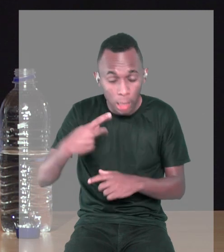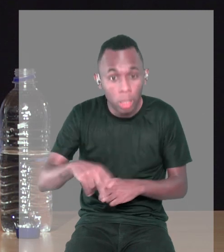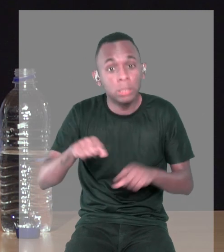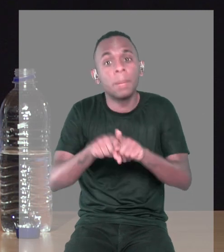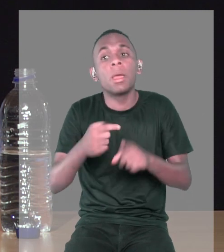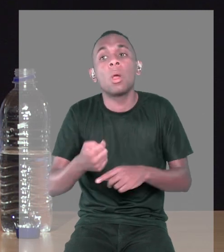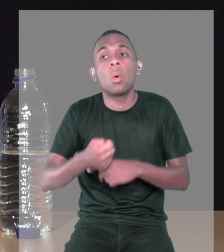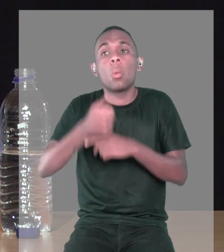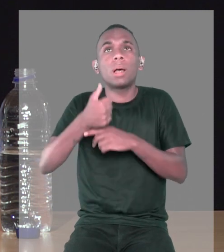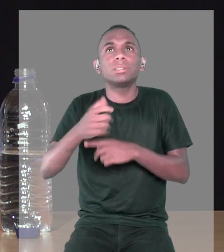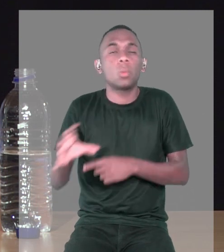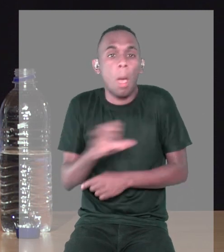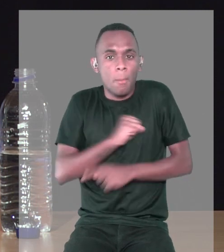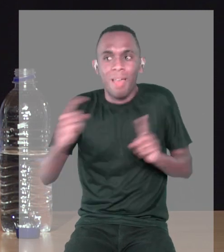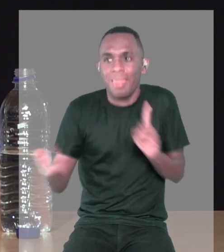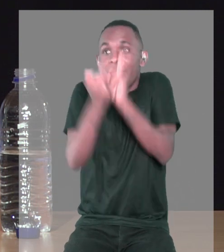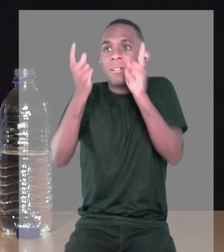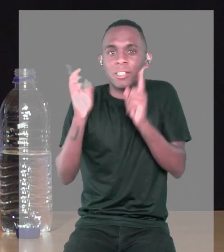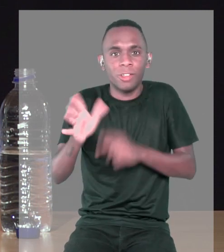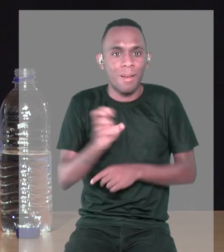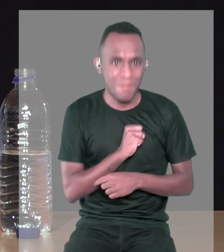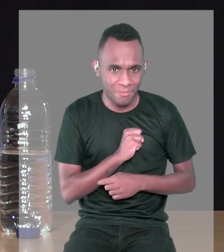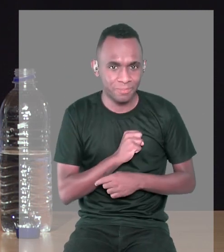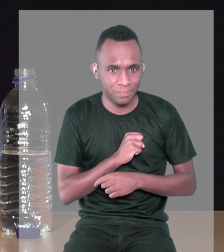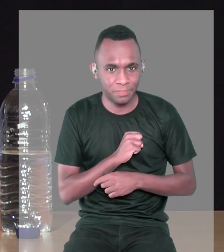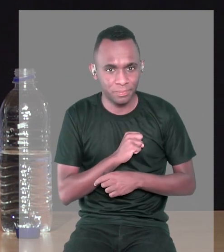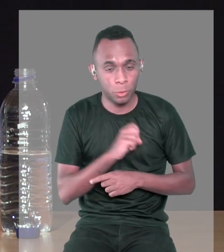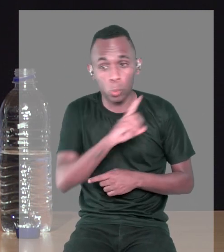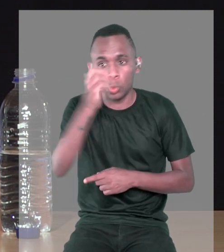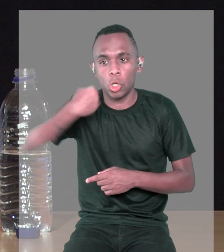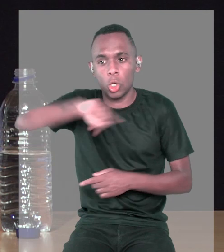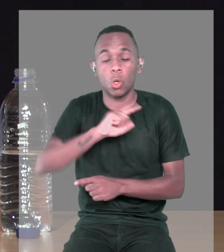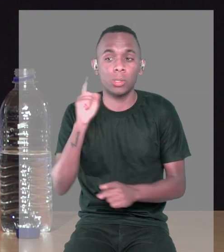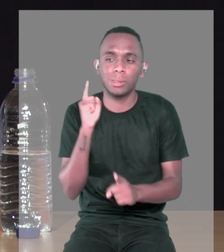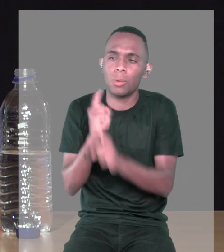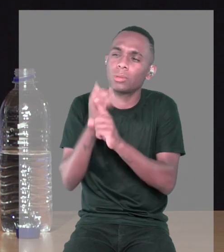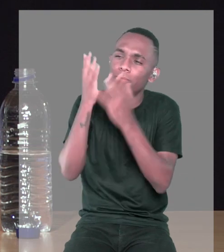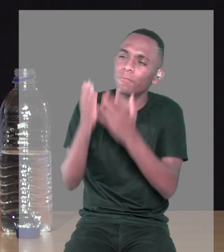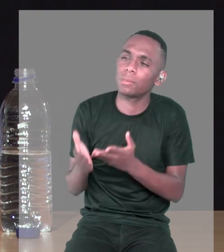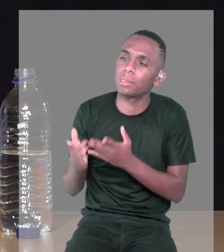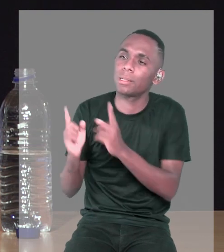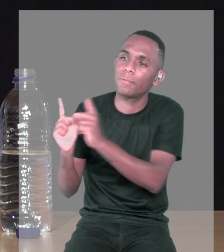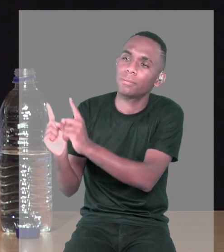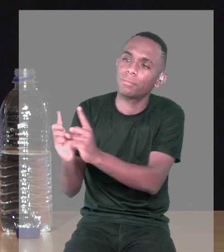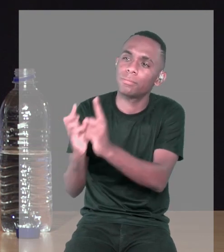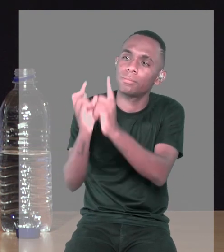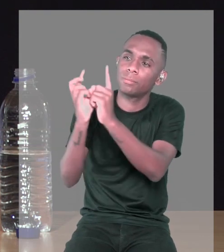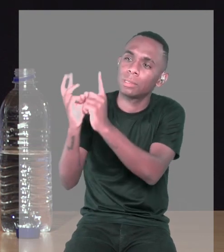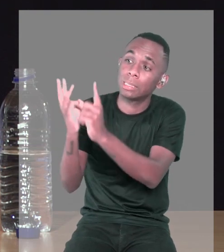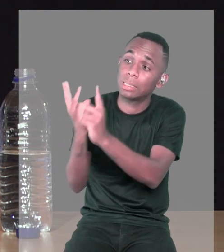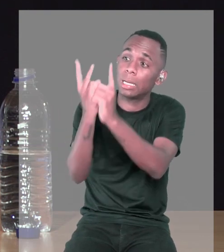palavras dele, quase um amor à primeira vista. No dia em que nos encontramos, você